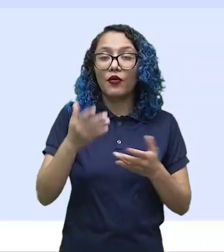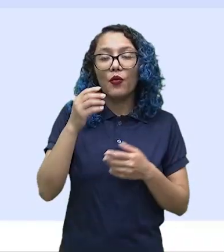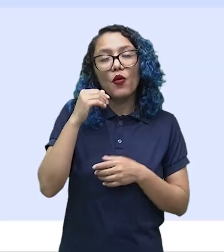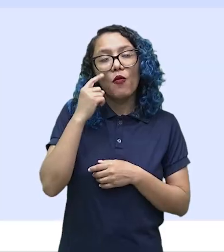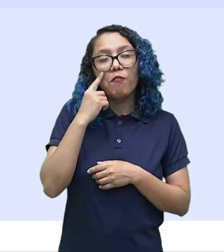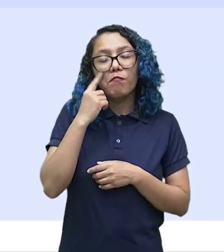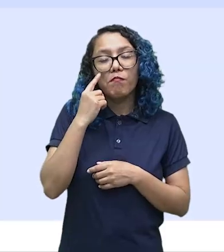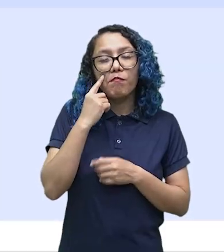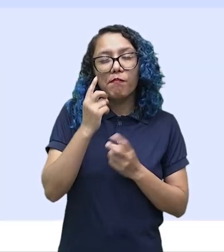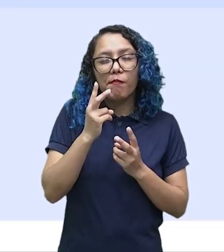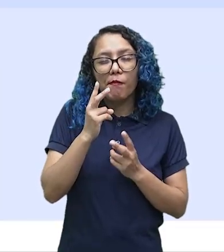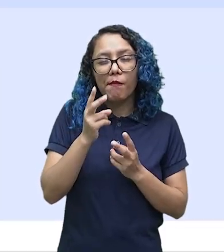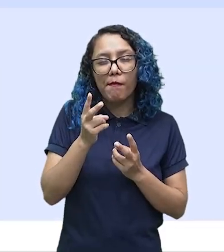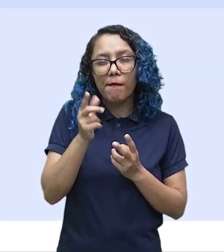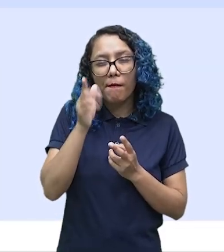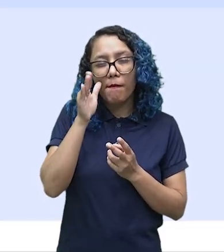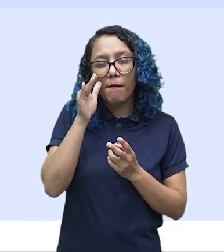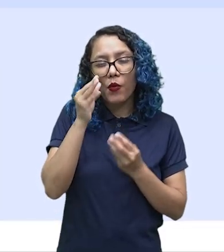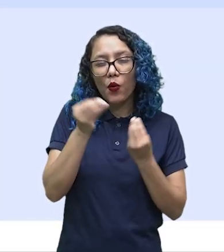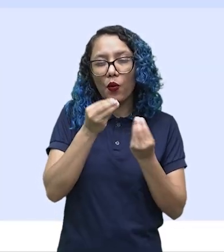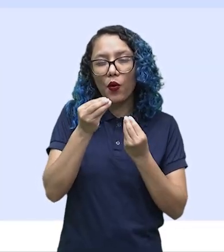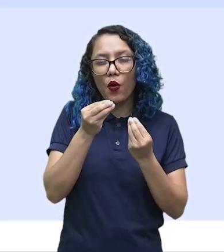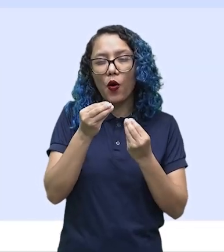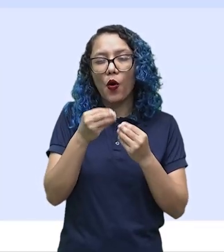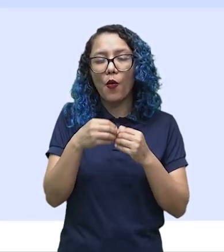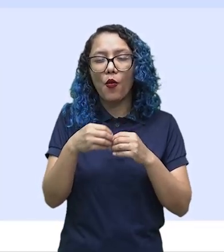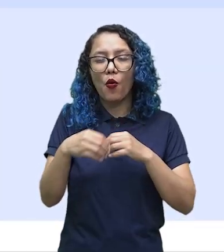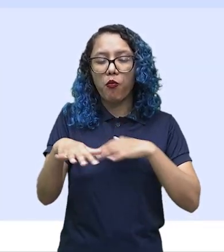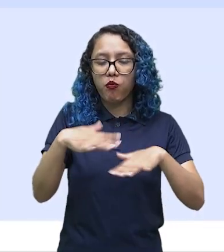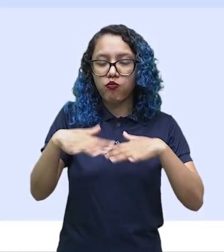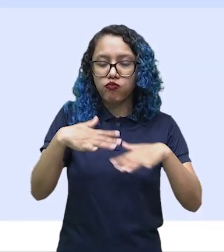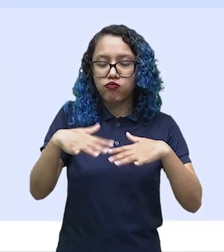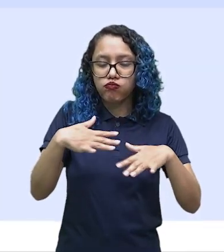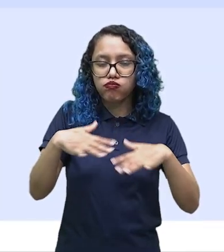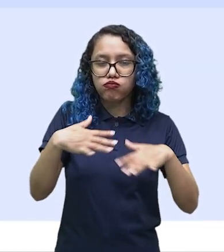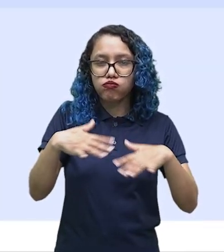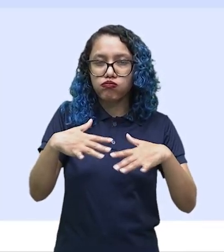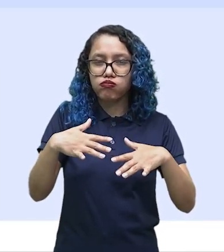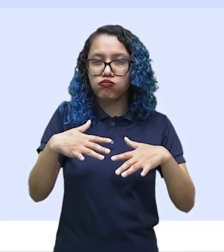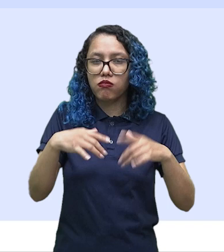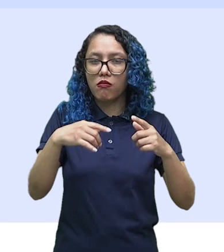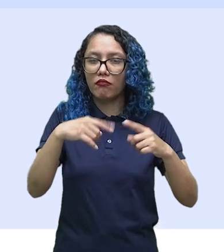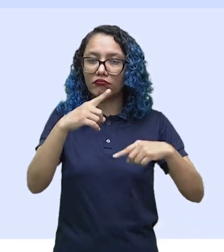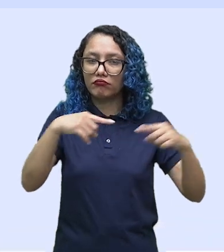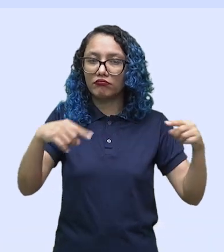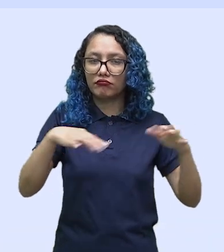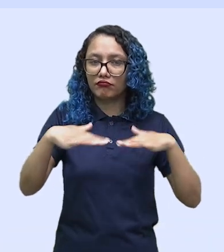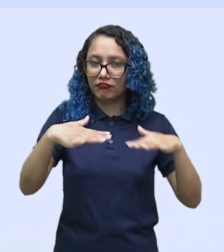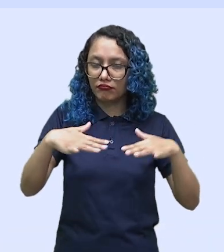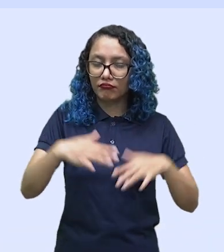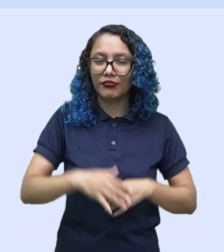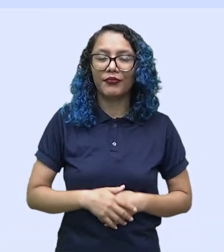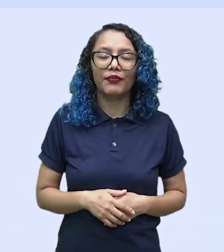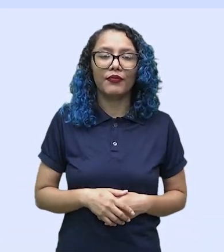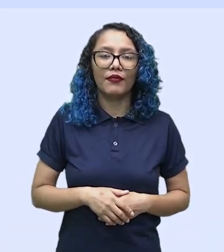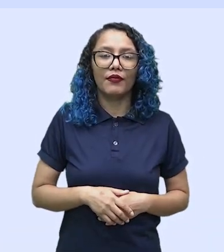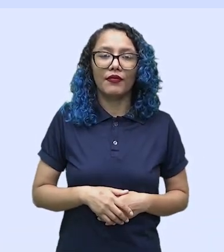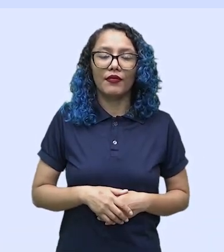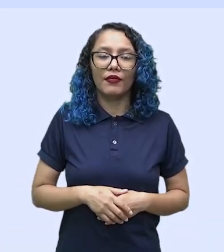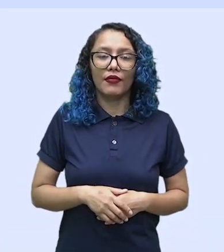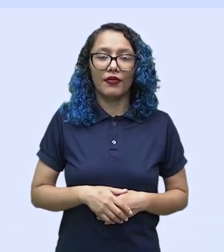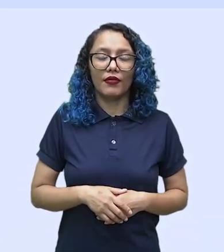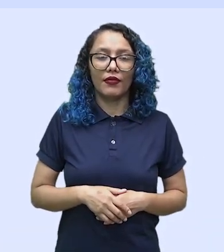agitação molecular, olha só. Esse grau de agitação, gente, ele ajuda, né, a entender